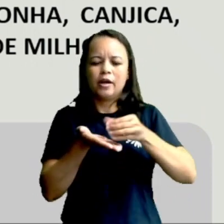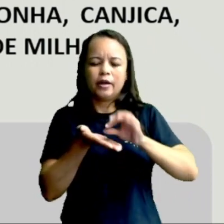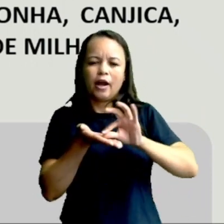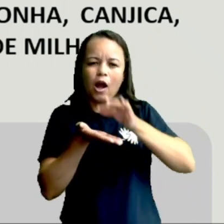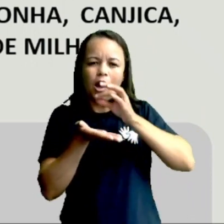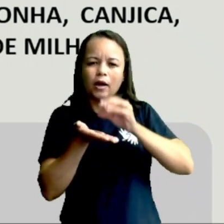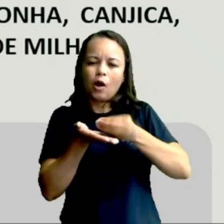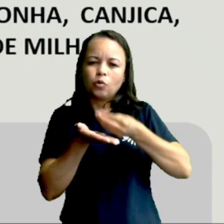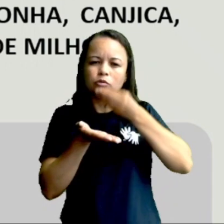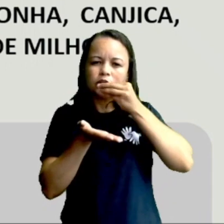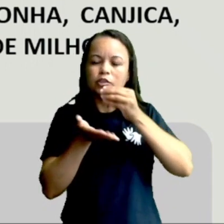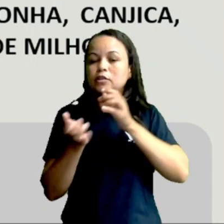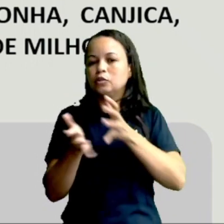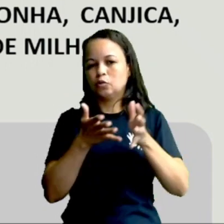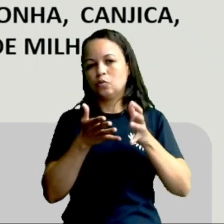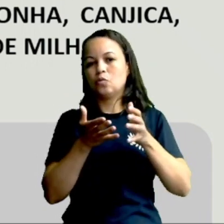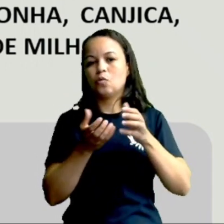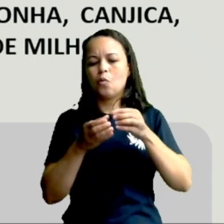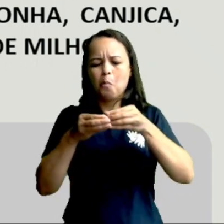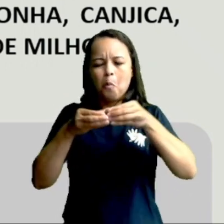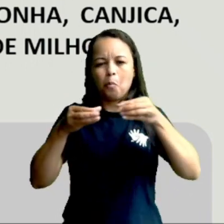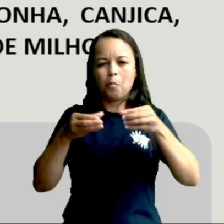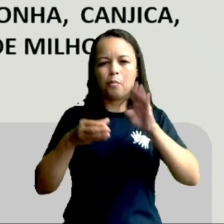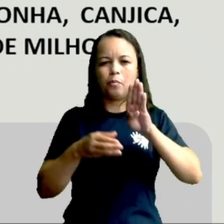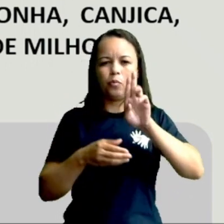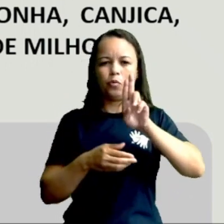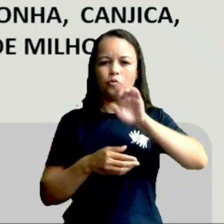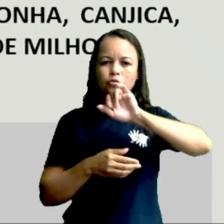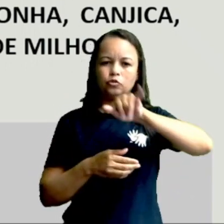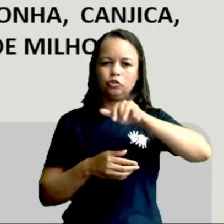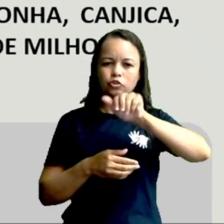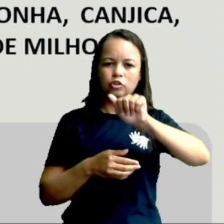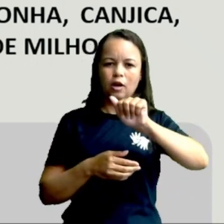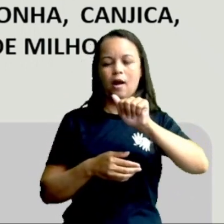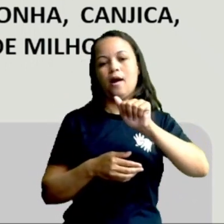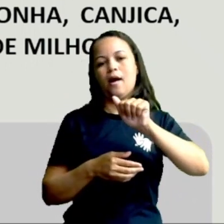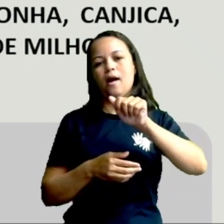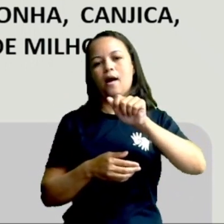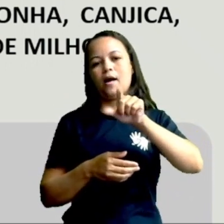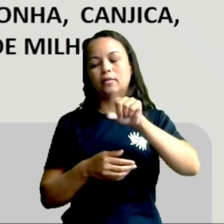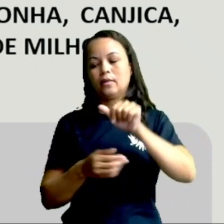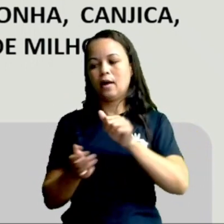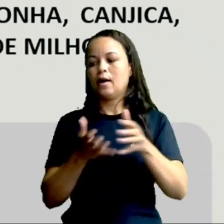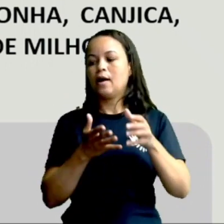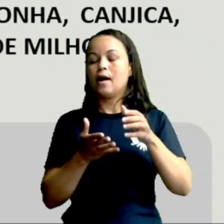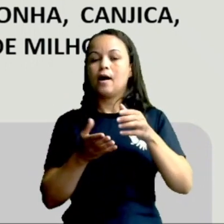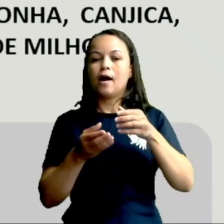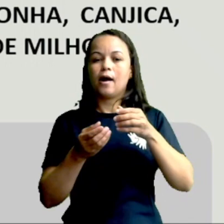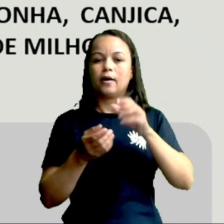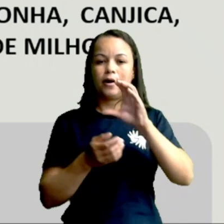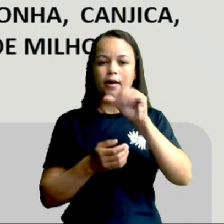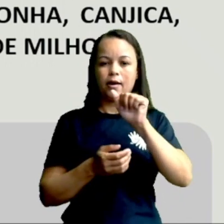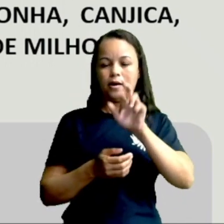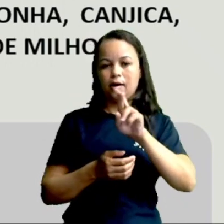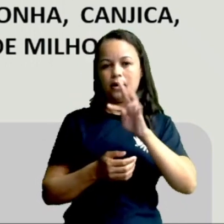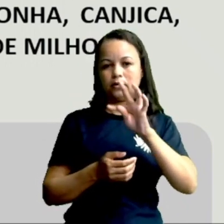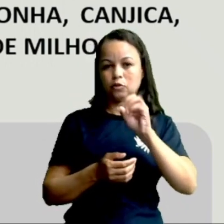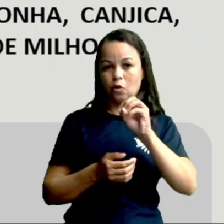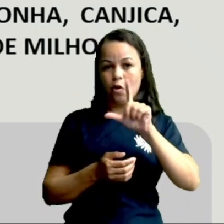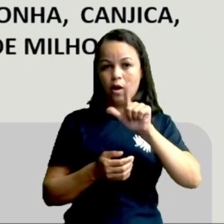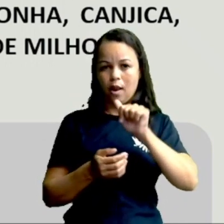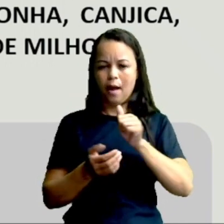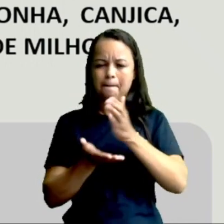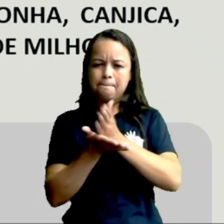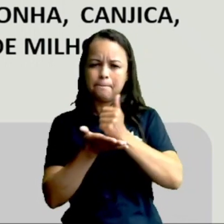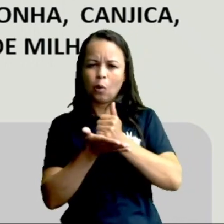caldinho, buchada, bolo de rolo, bolo Souza Leão, cartola, o nosso bolo de noiva, o nego